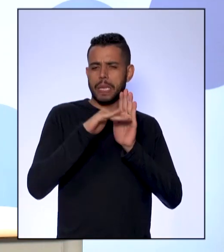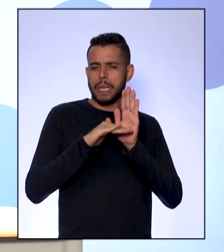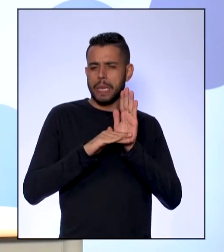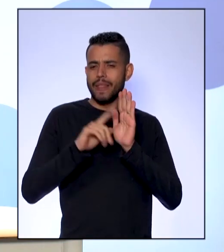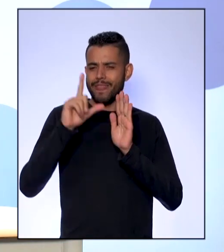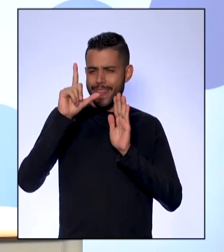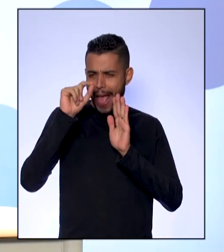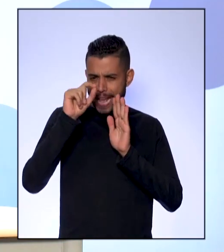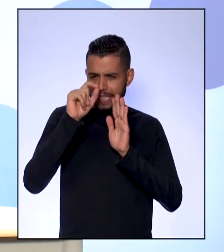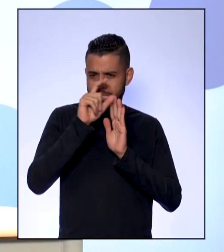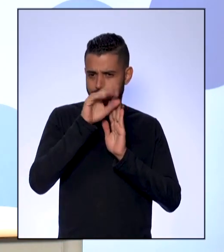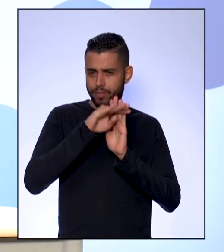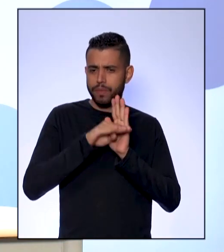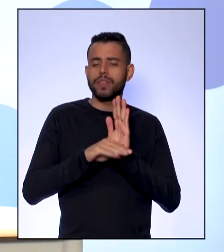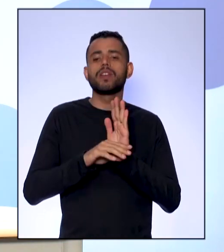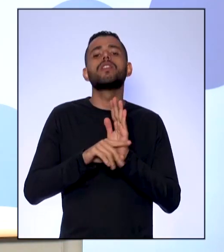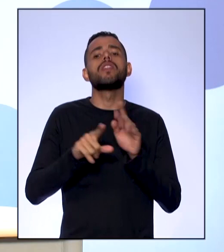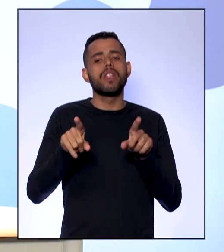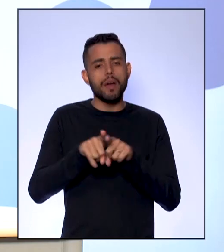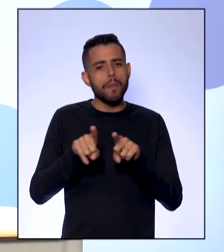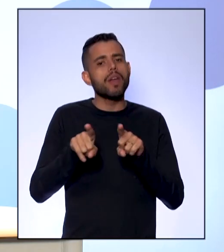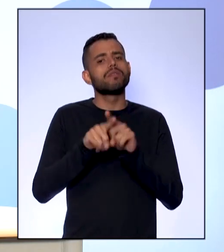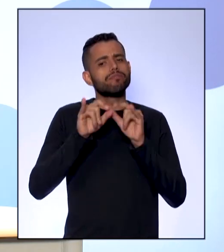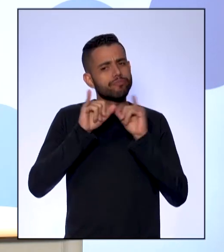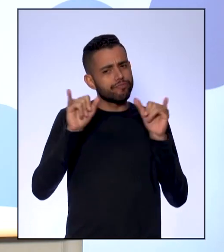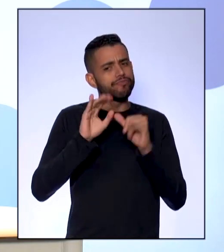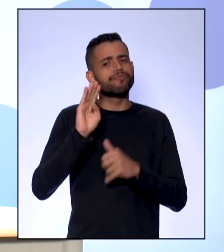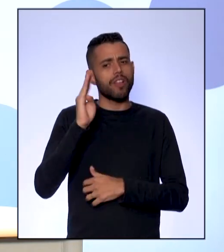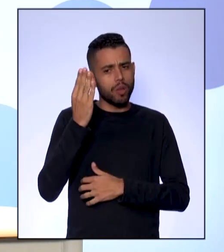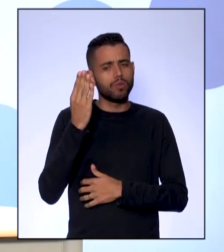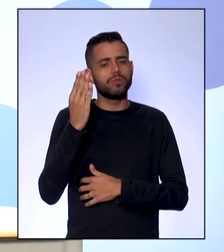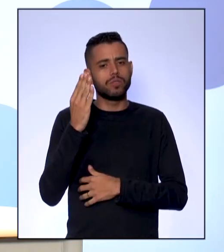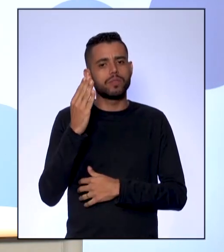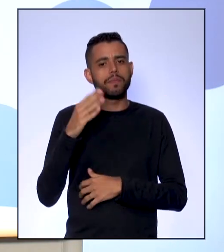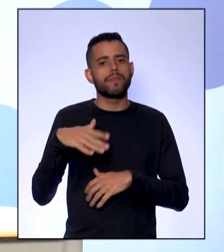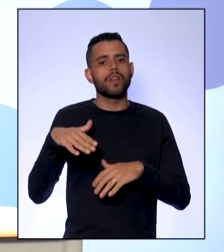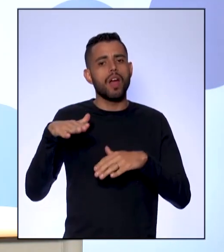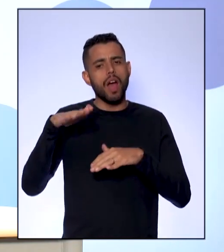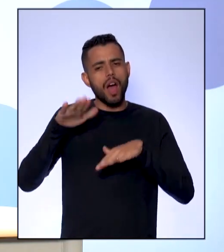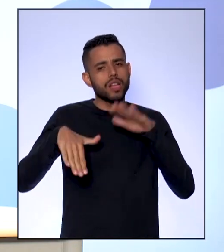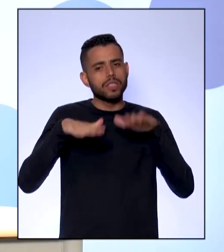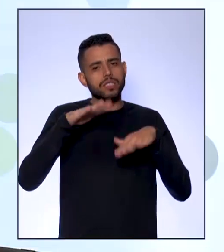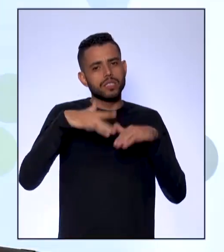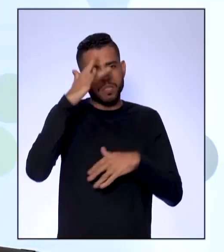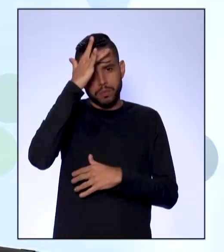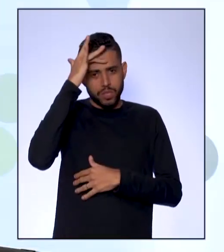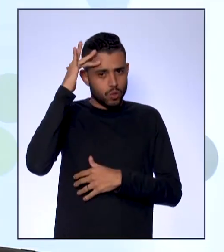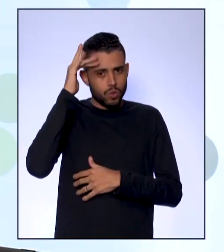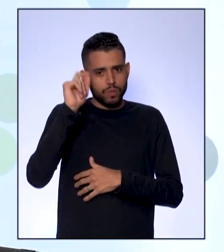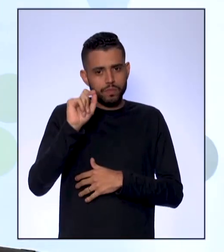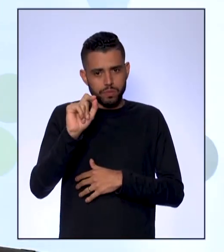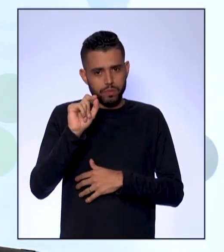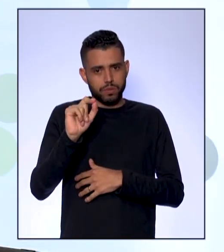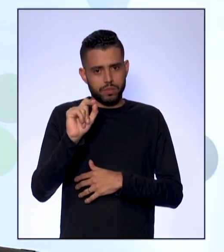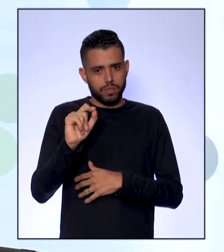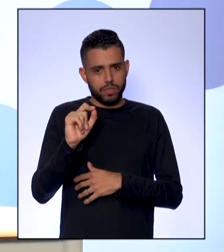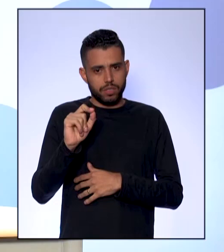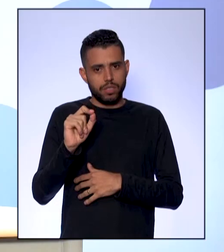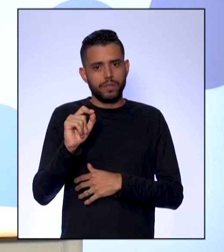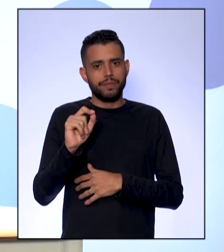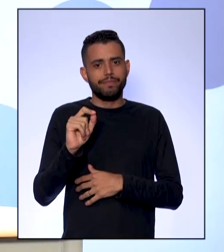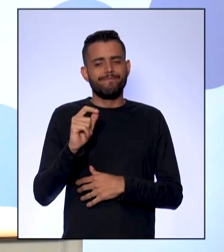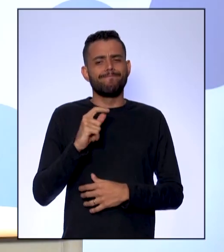na escola é um fake news? Então, acho que tem gente que, às vezes, tem